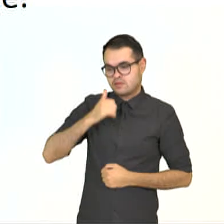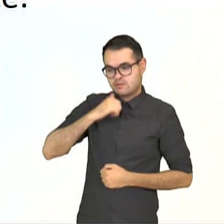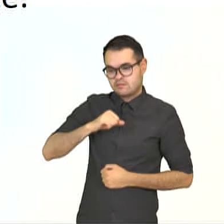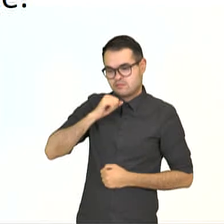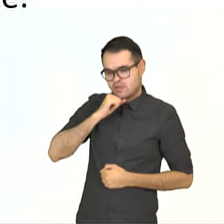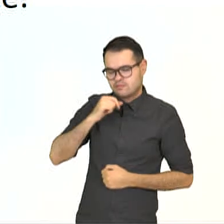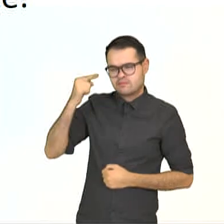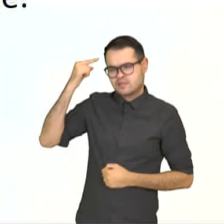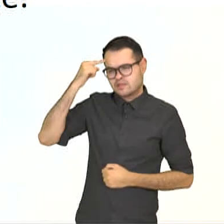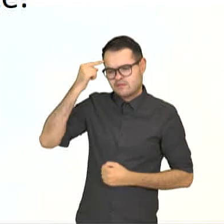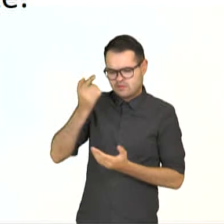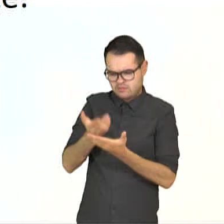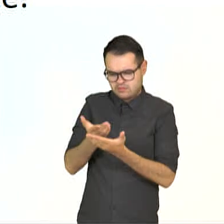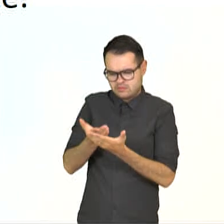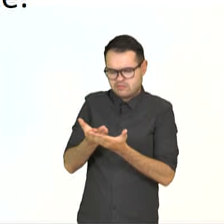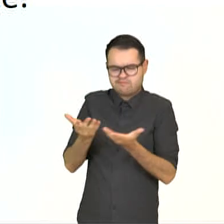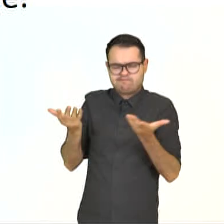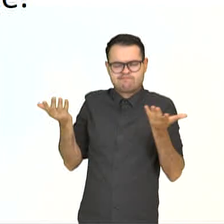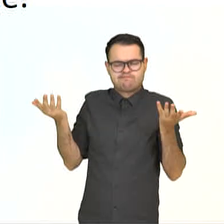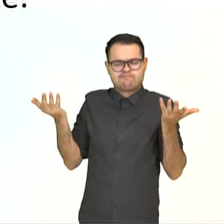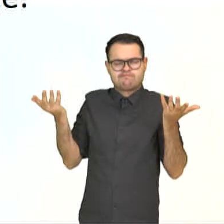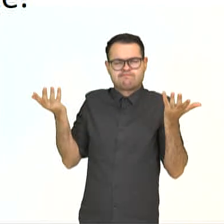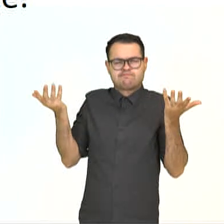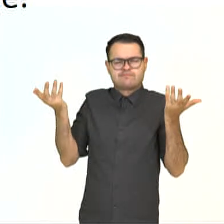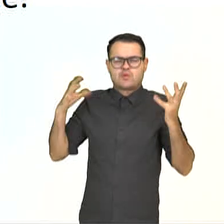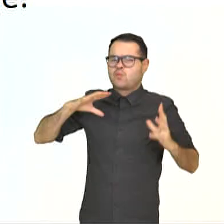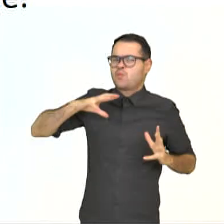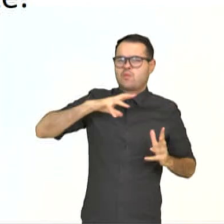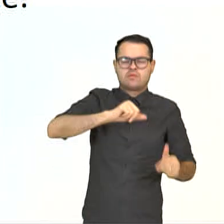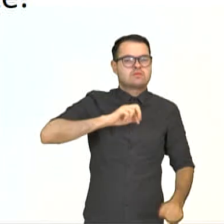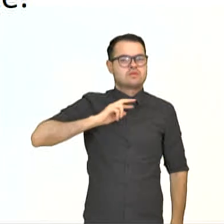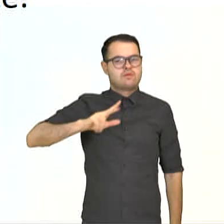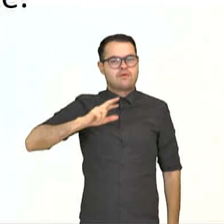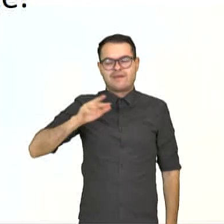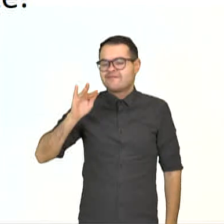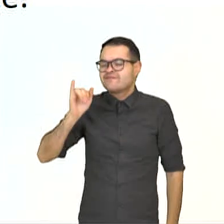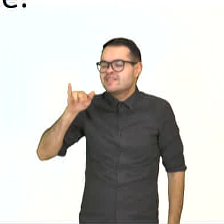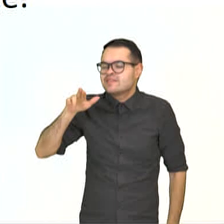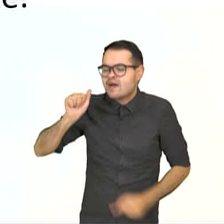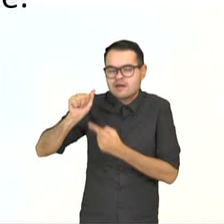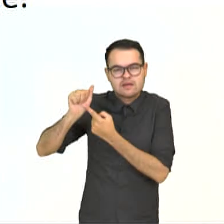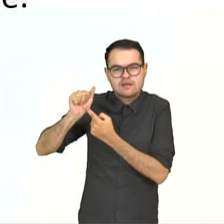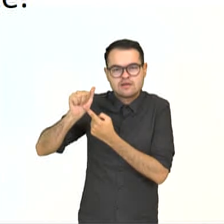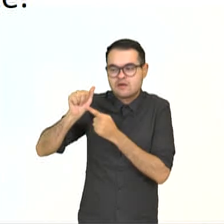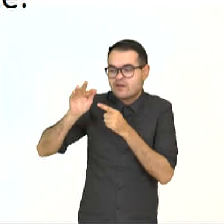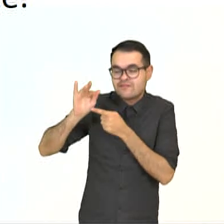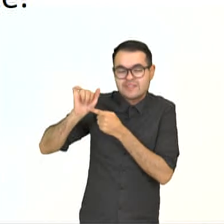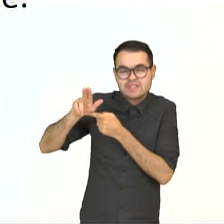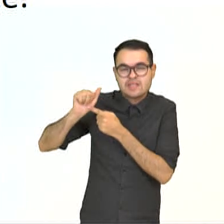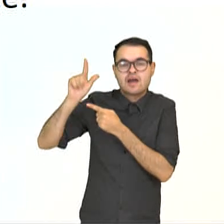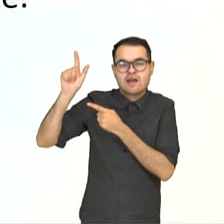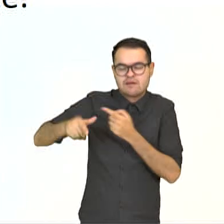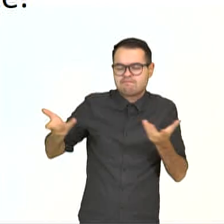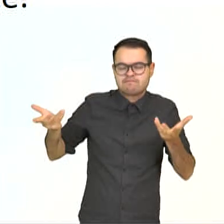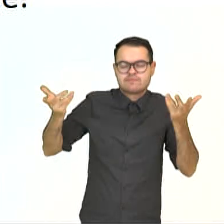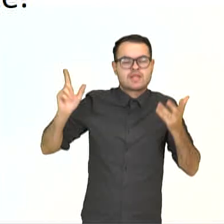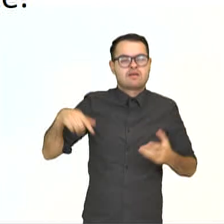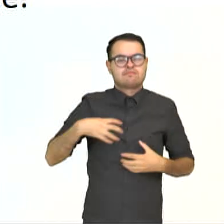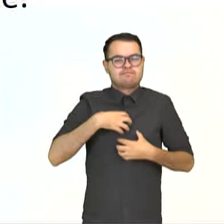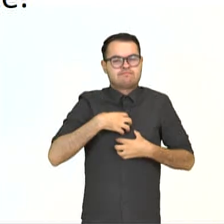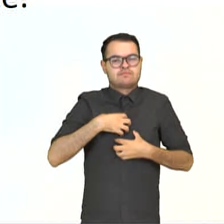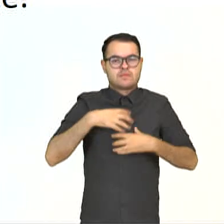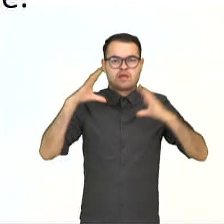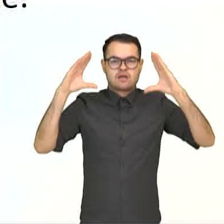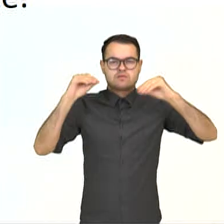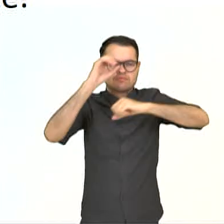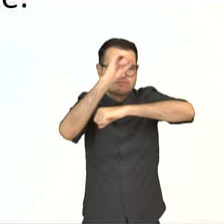achava o estudo a coisa mais fina do mundo. Não é. A coisa mais fina do mundo é o sentimento. Aquele dia de noite,